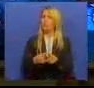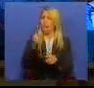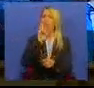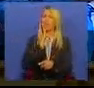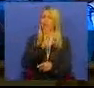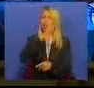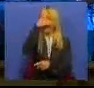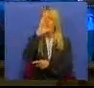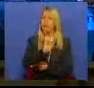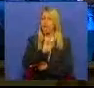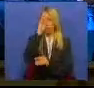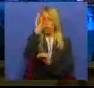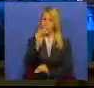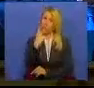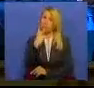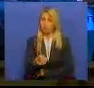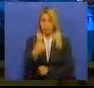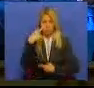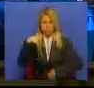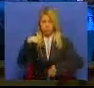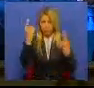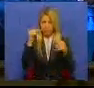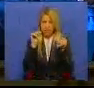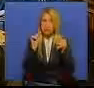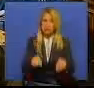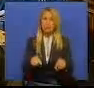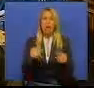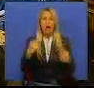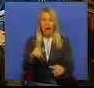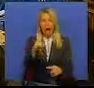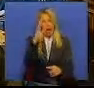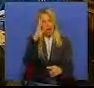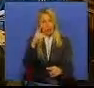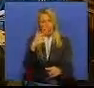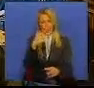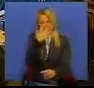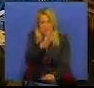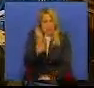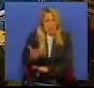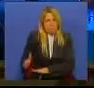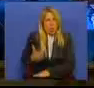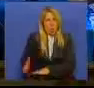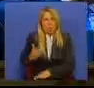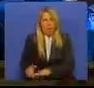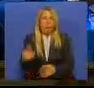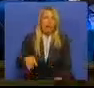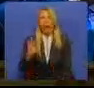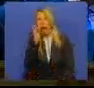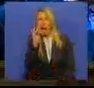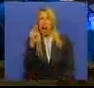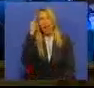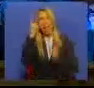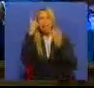Educação, revela, a este propósito, um preconceito, uma presunção e um lapso. O